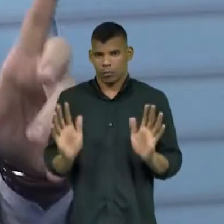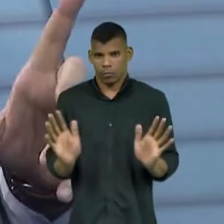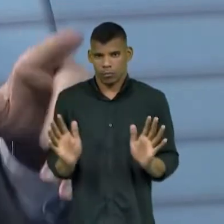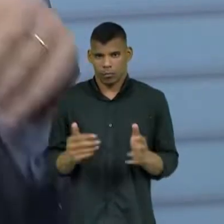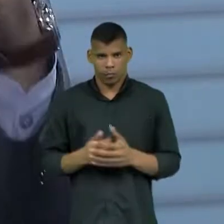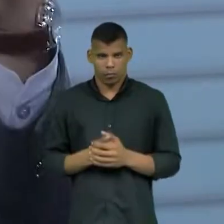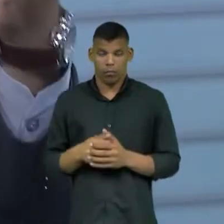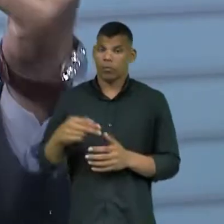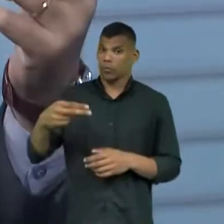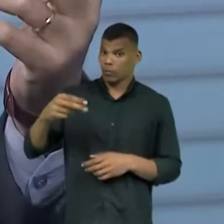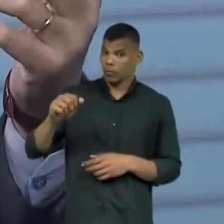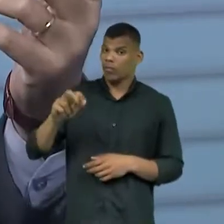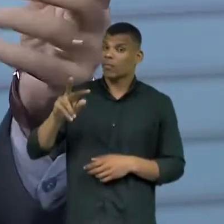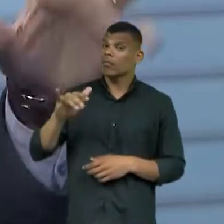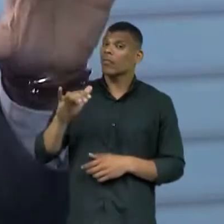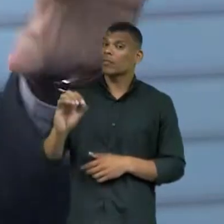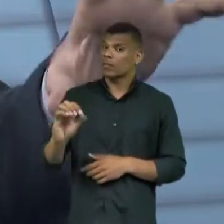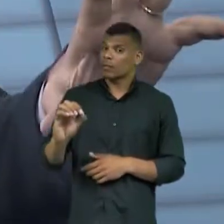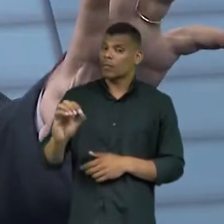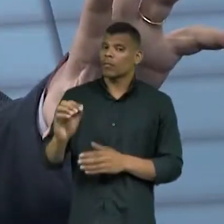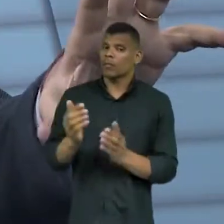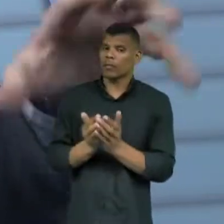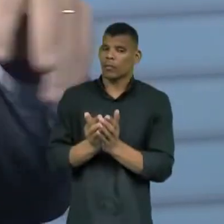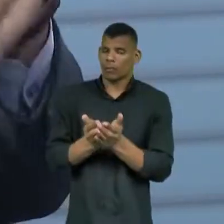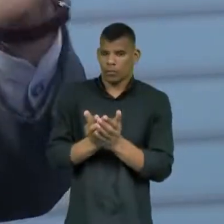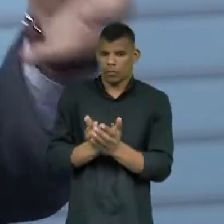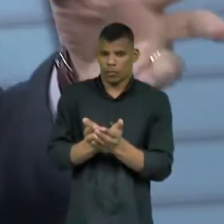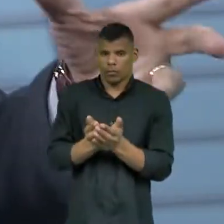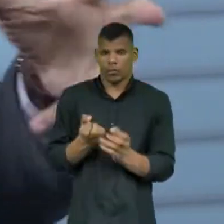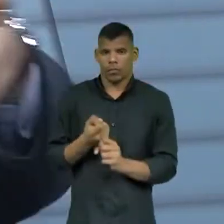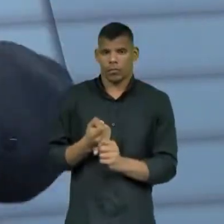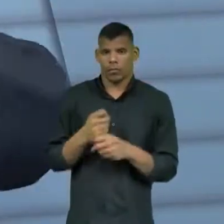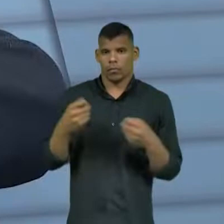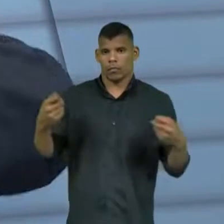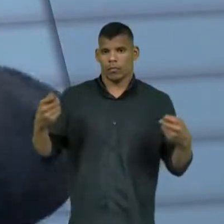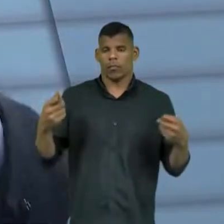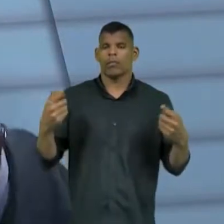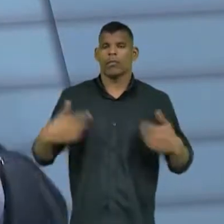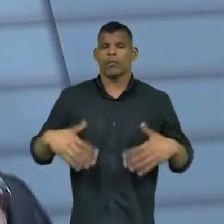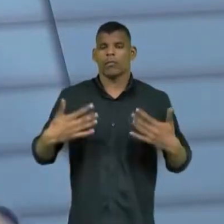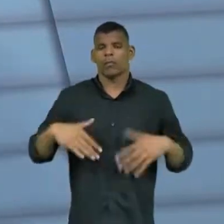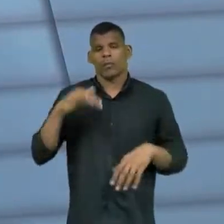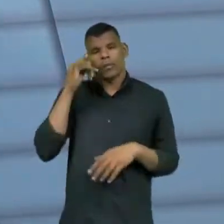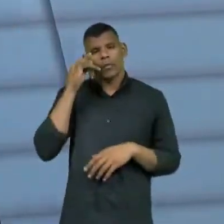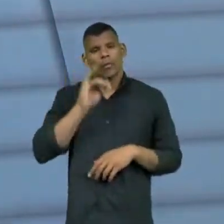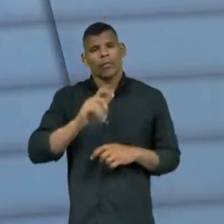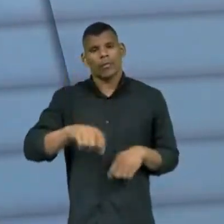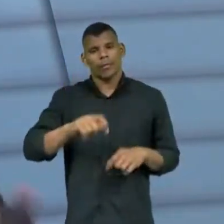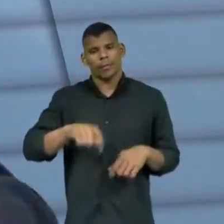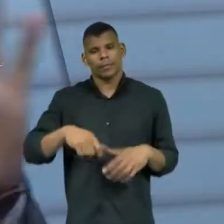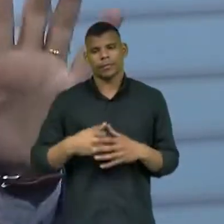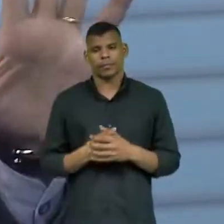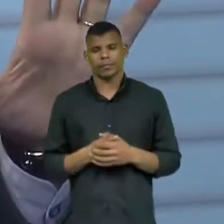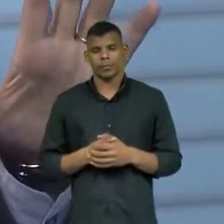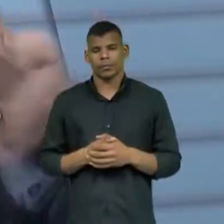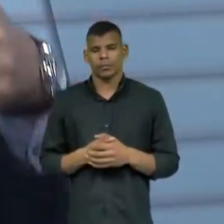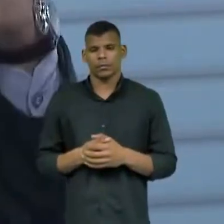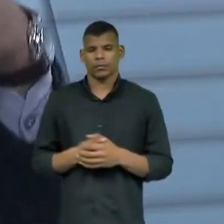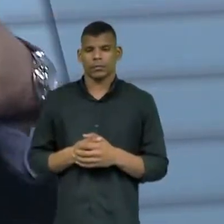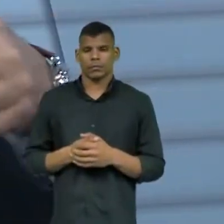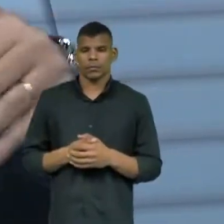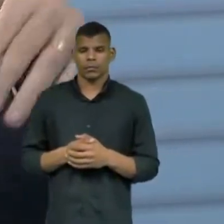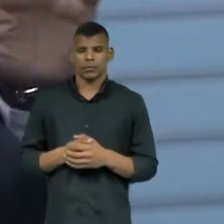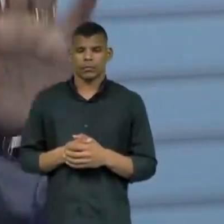Os navios é que vão evitar por causa do problema de seguro, da seguradora, não querem que passe, então ele passa por fora, mas navio não é